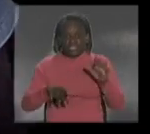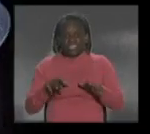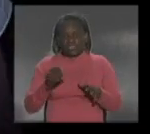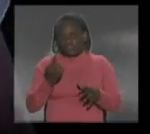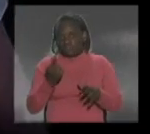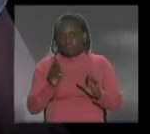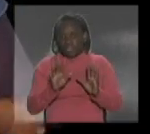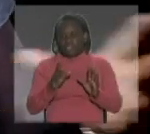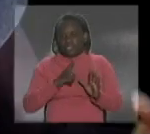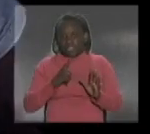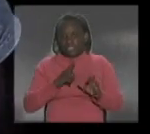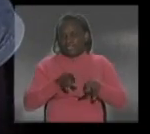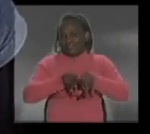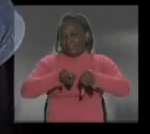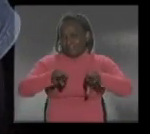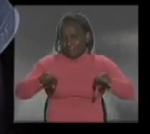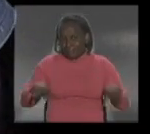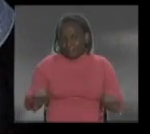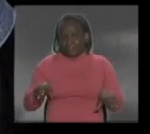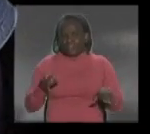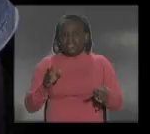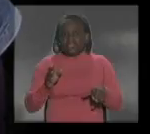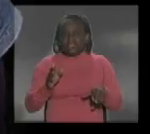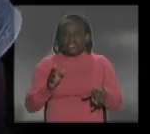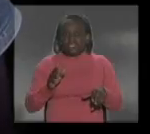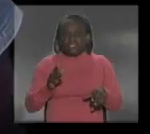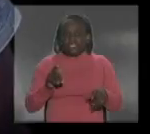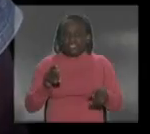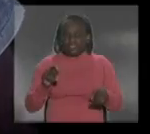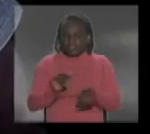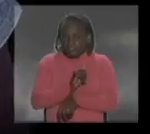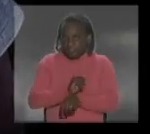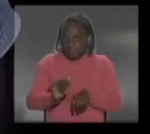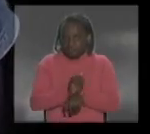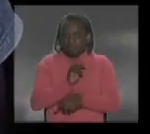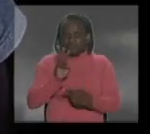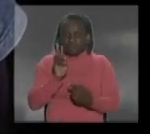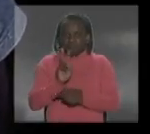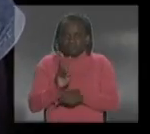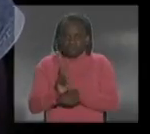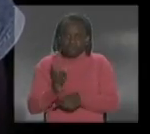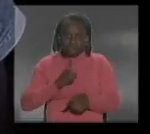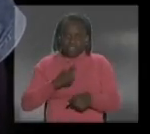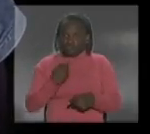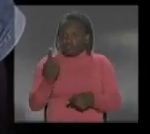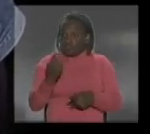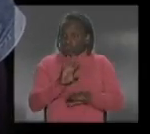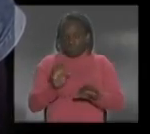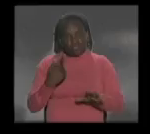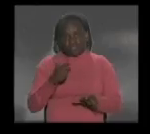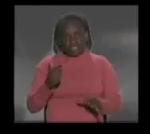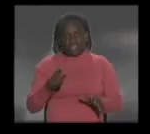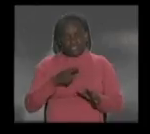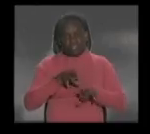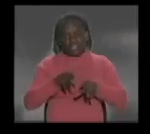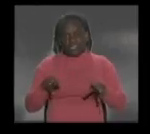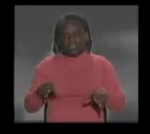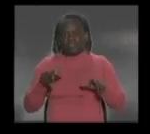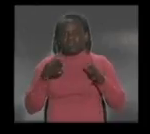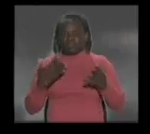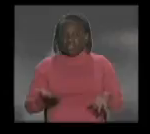né, hoje em dia é uma infinidade de possibilidades e representações, não tem uma coisa singular, assim, única, mas